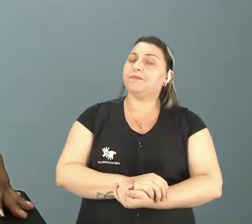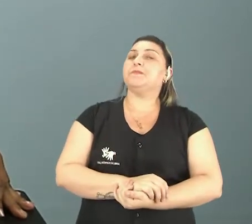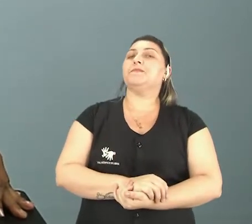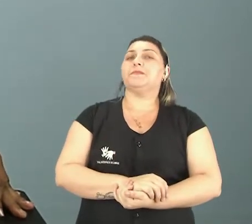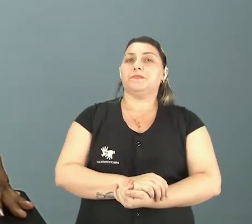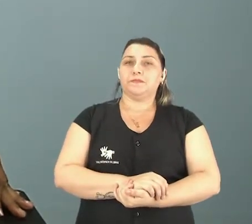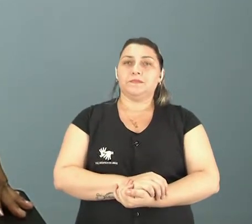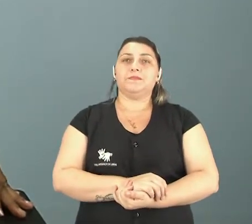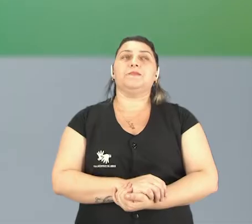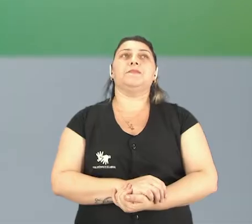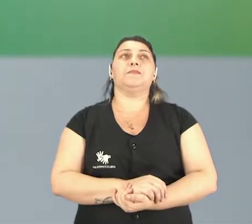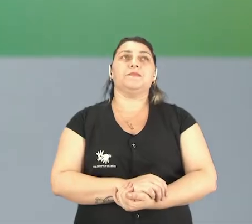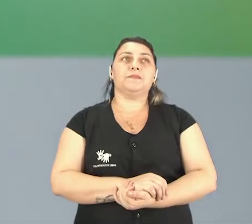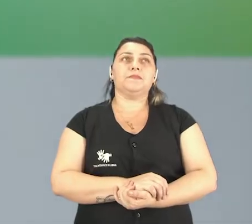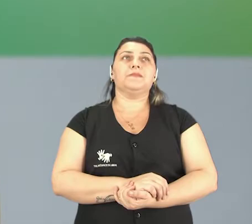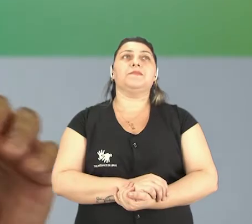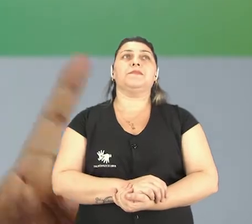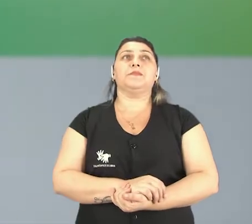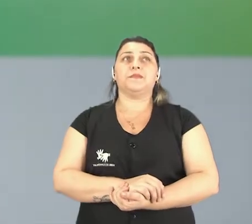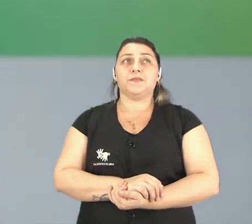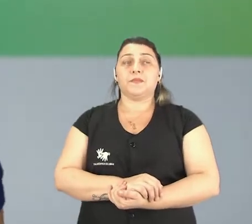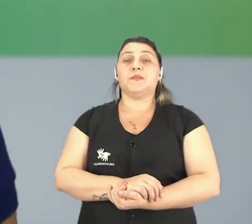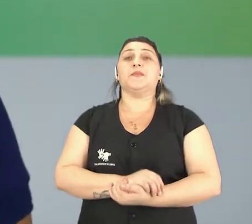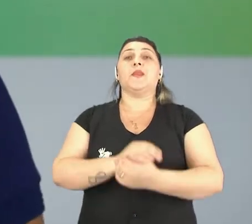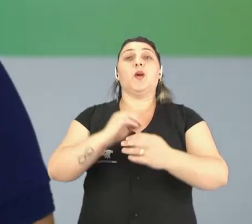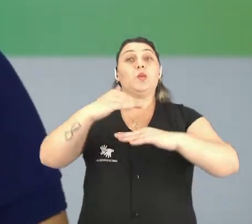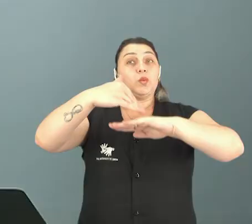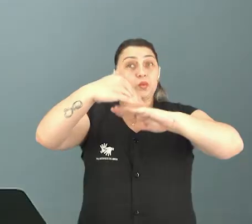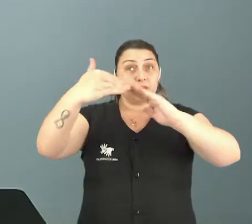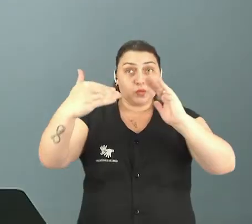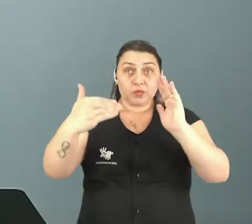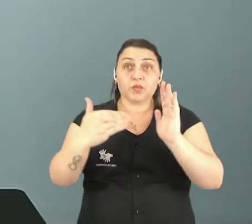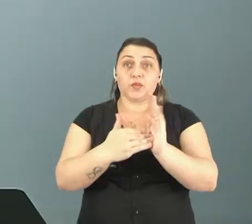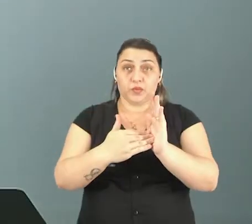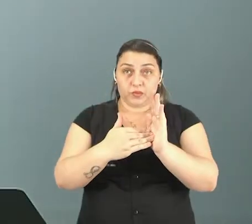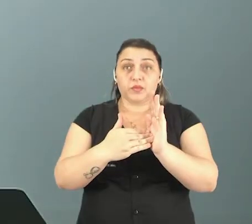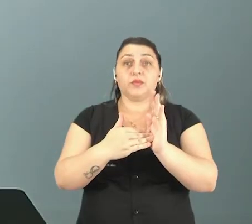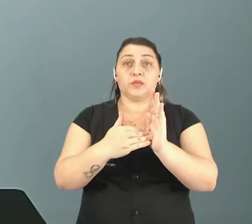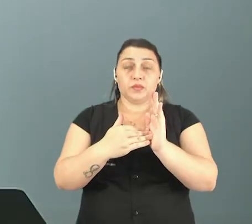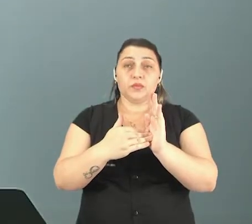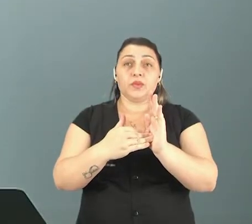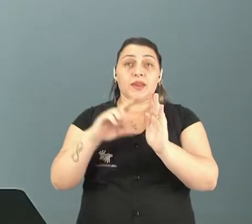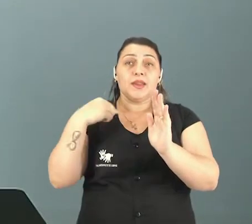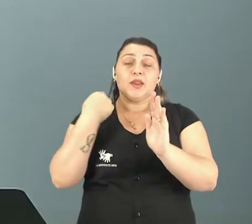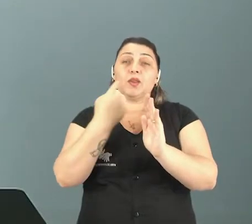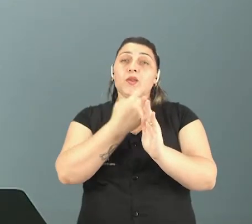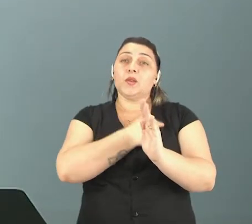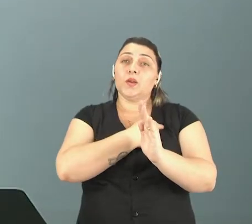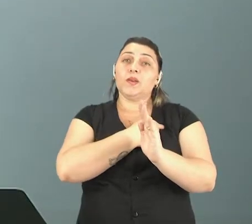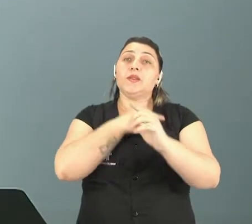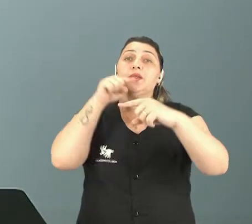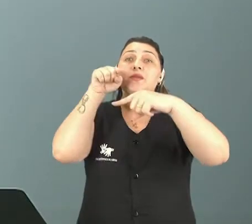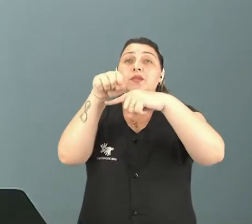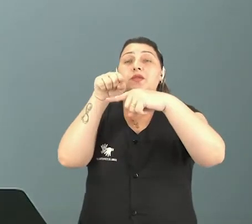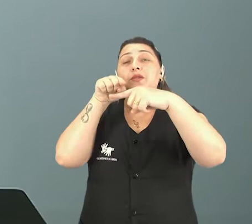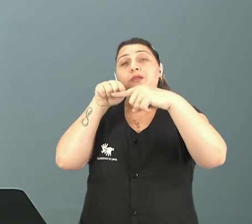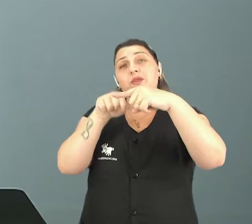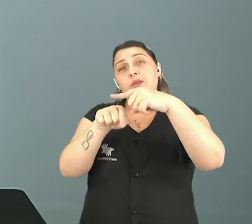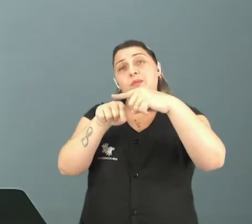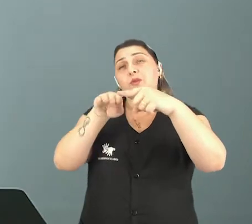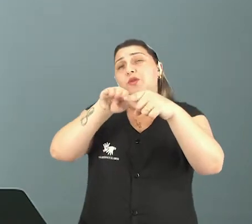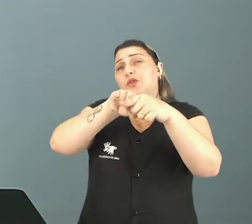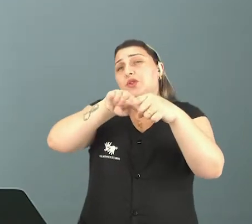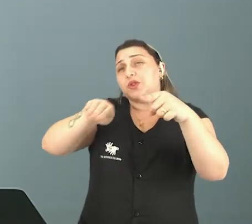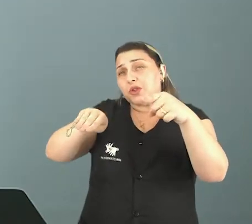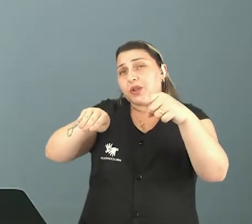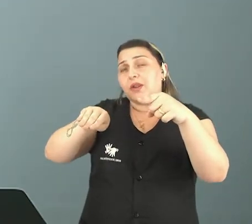mesmo. De algo que é um inteiro, uma parte, um todo, e nós, né, dividimos